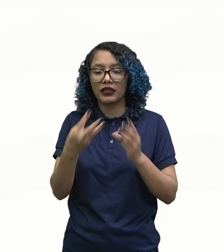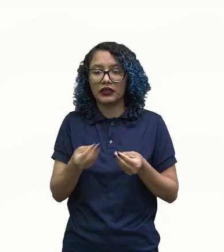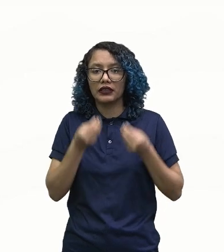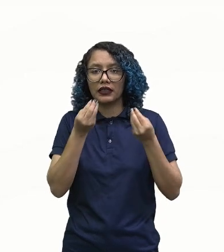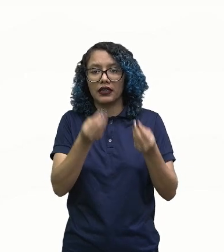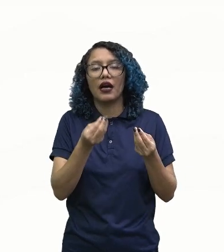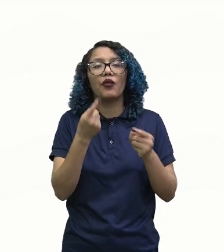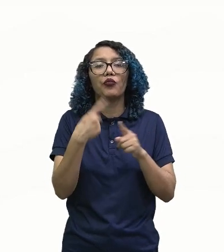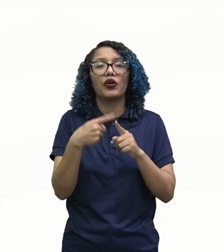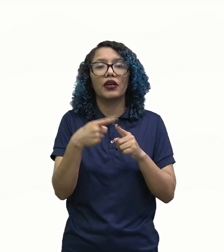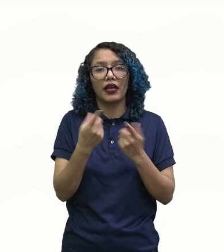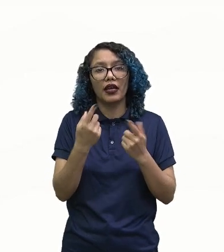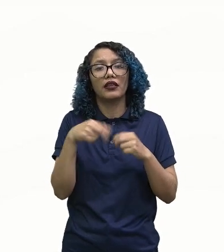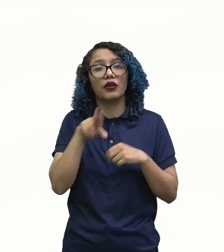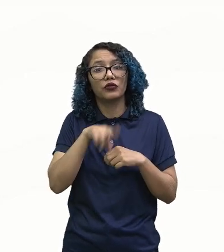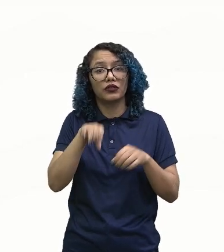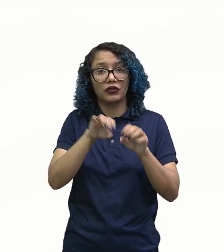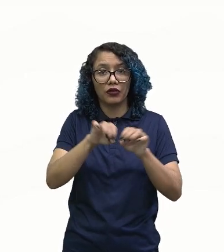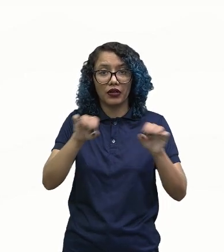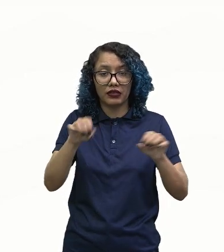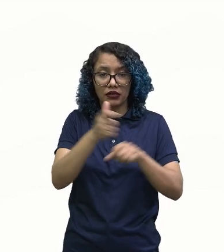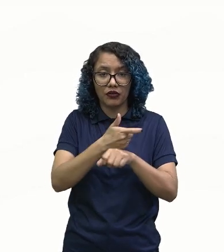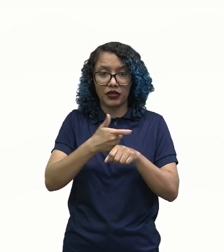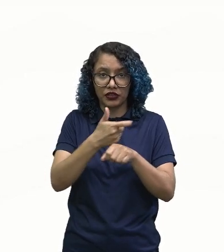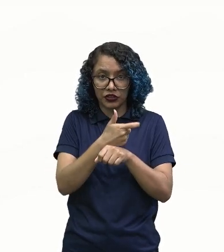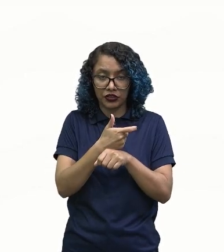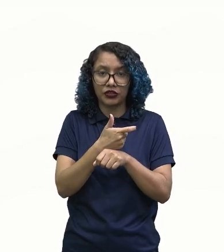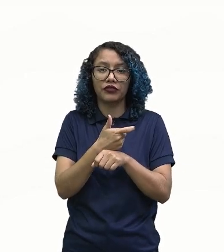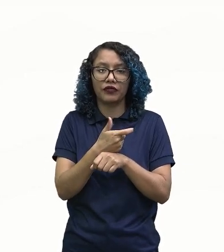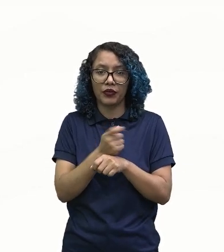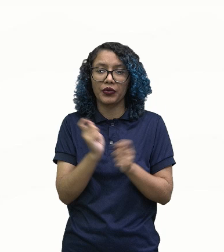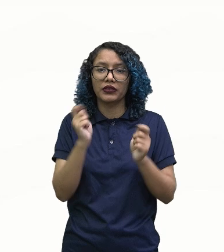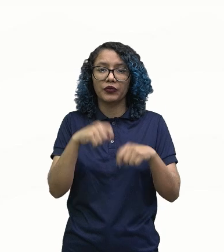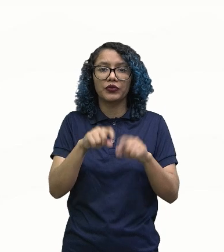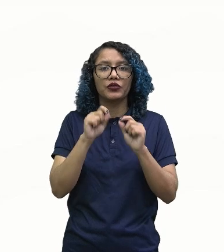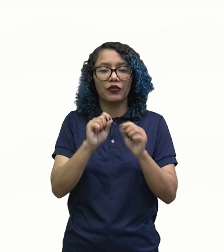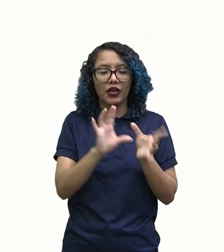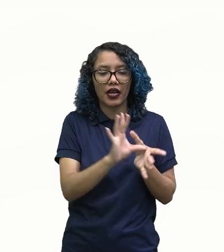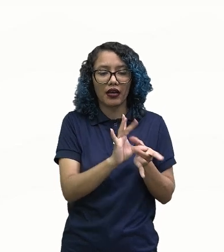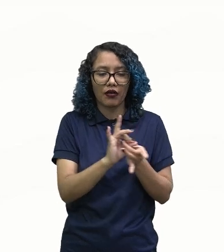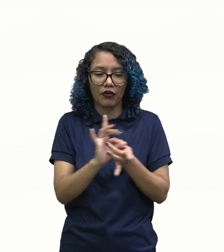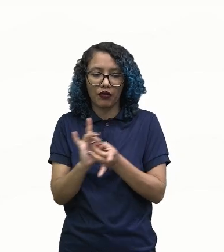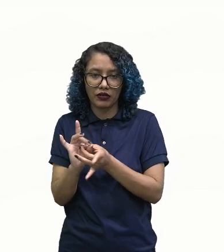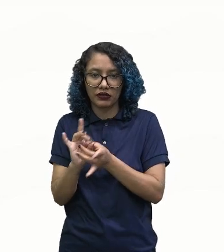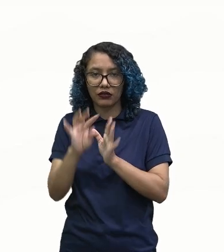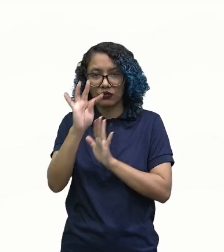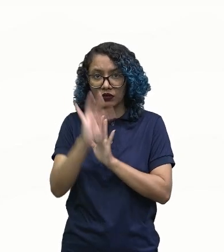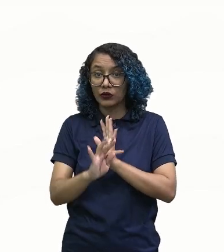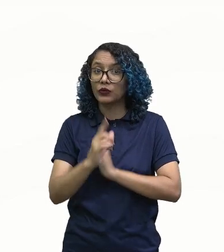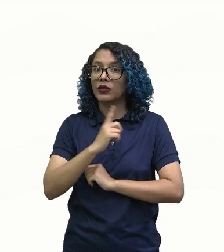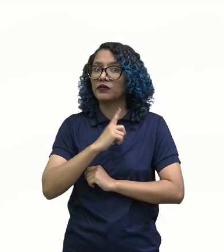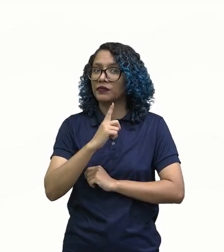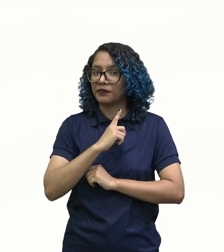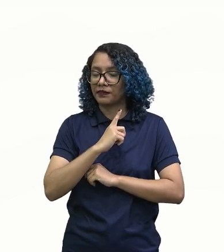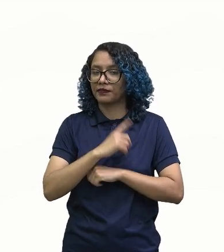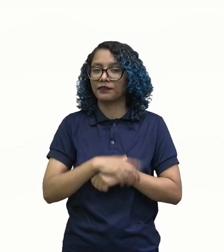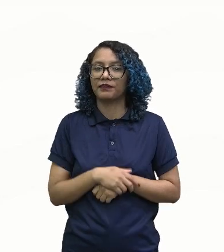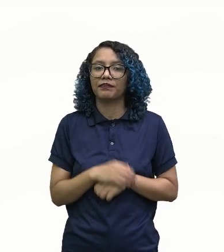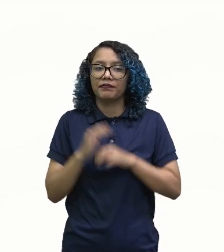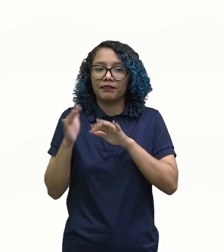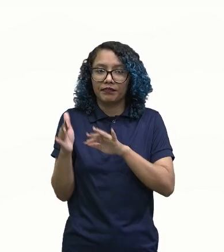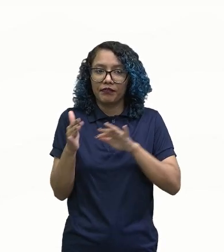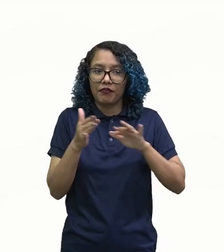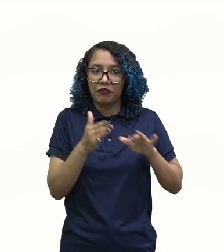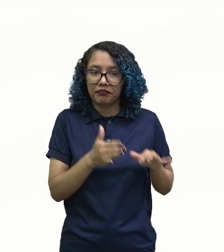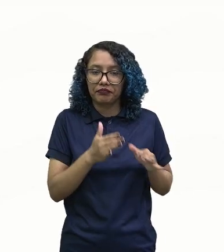a oração adjetiva aí para fazer o que nós chamamos de coesão textual. Agora, saindo da ideia de